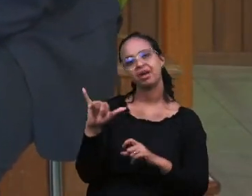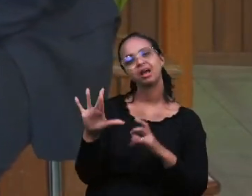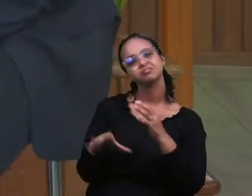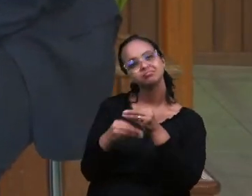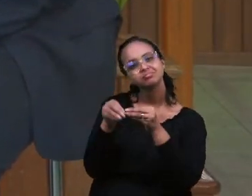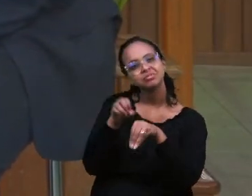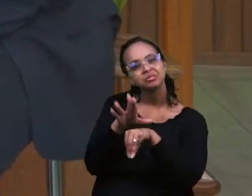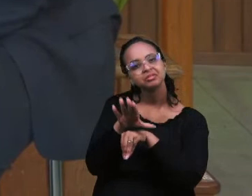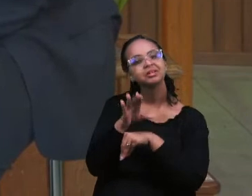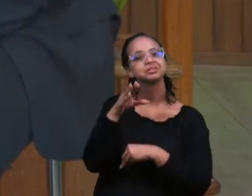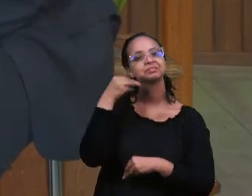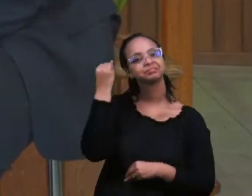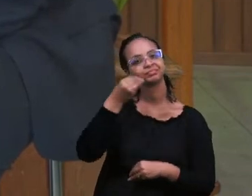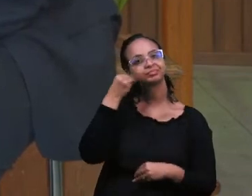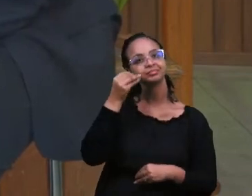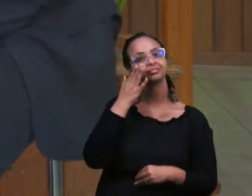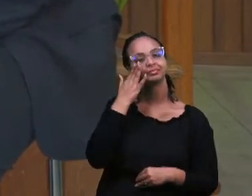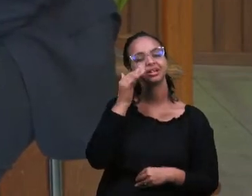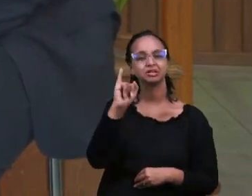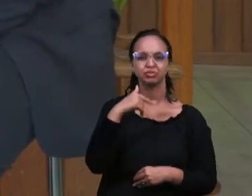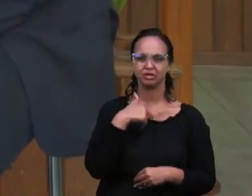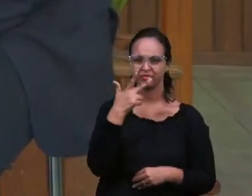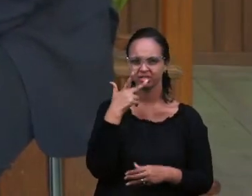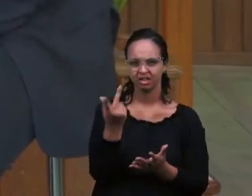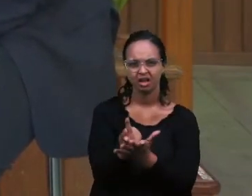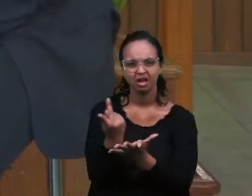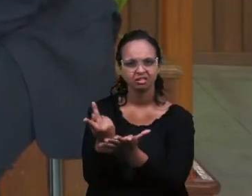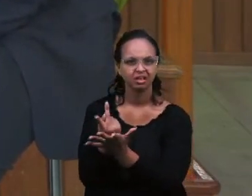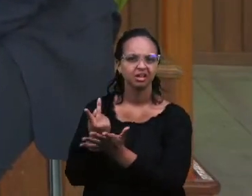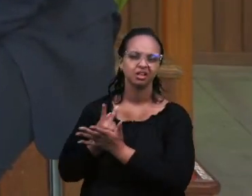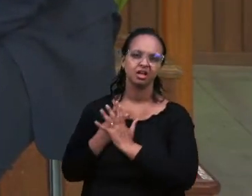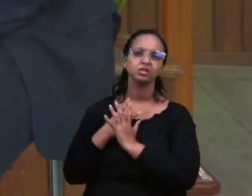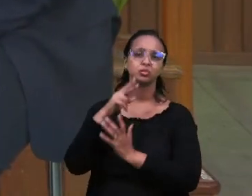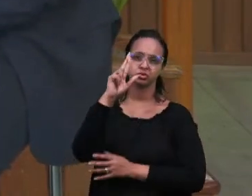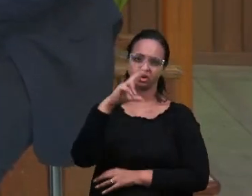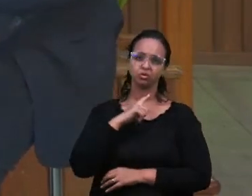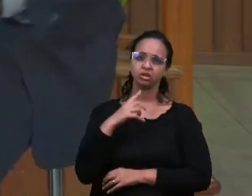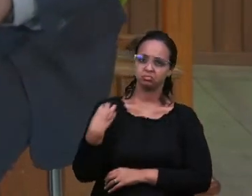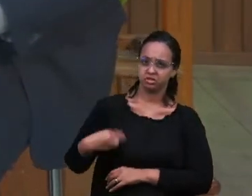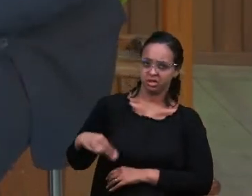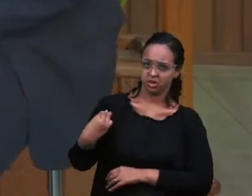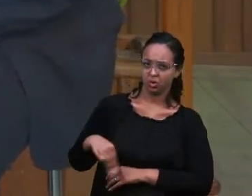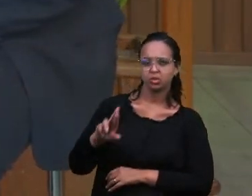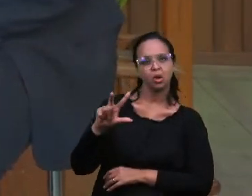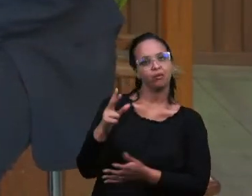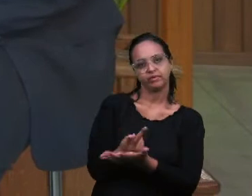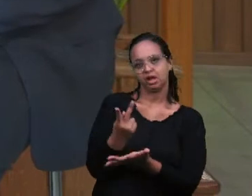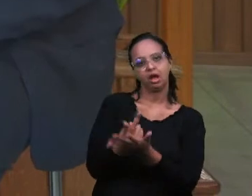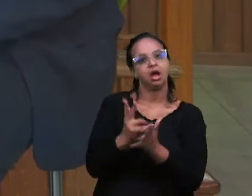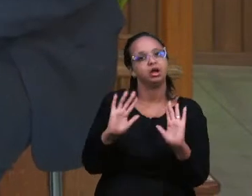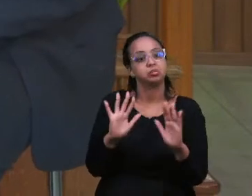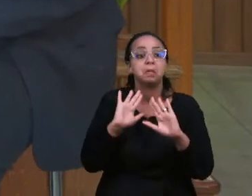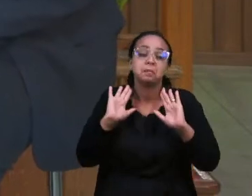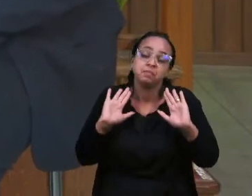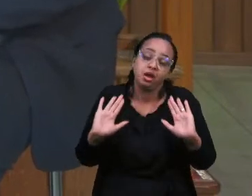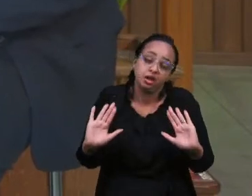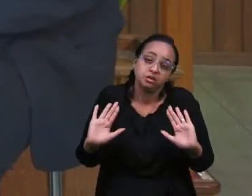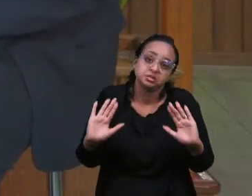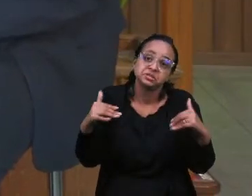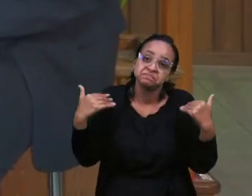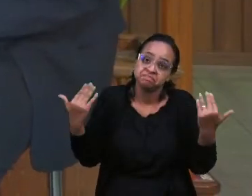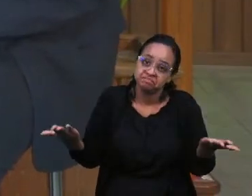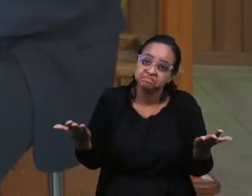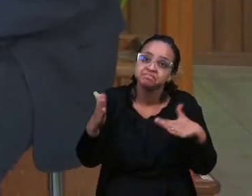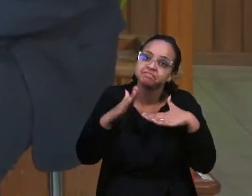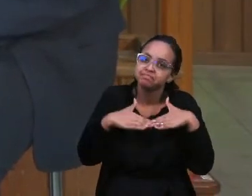ele for fazendo as coisas, o Senhor é rico em misericórdia. Não estou dizendo que vai dar errado, mas é muito